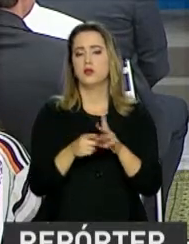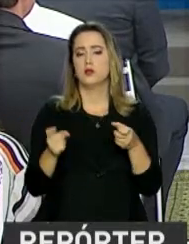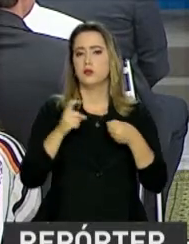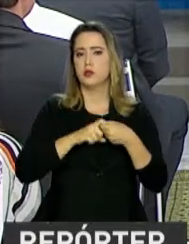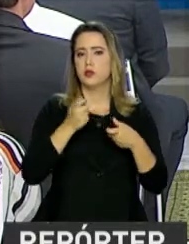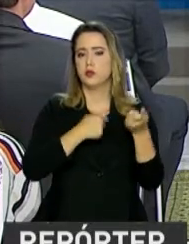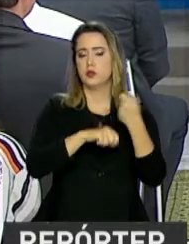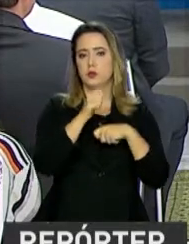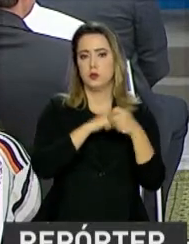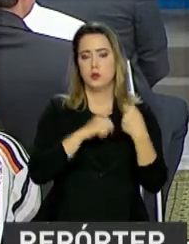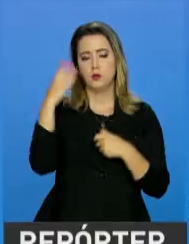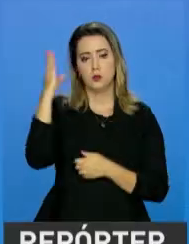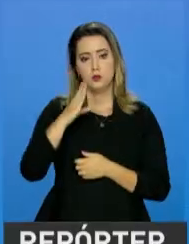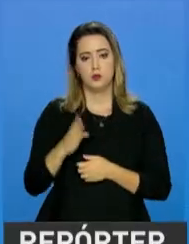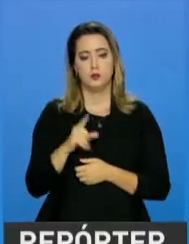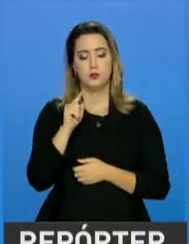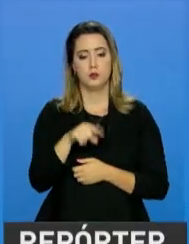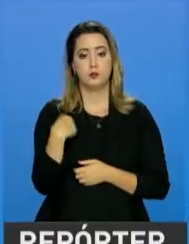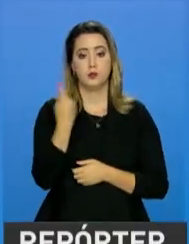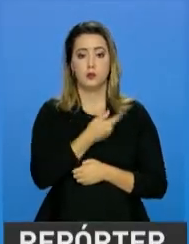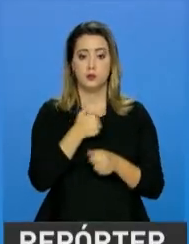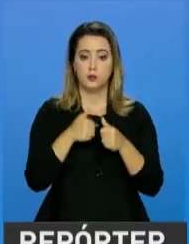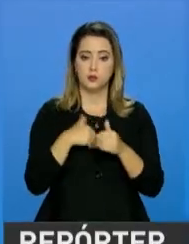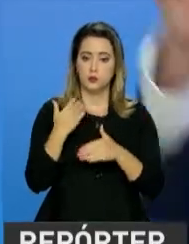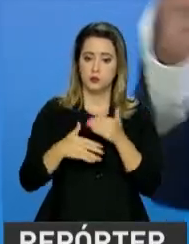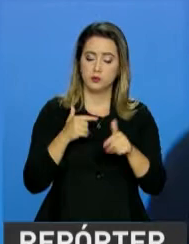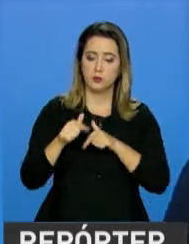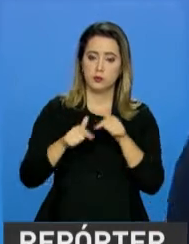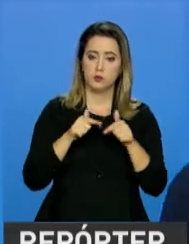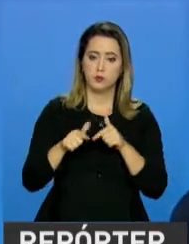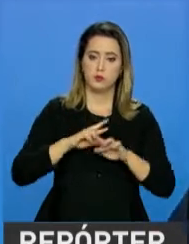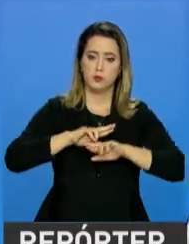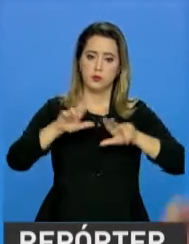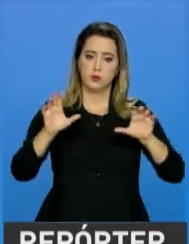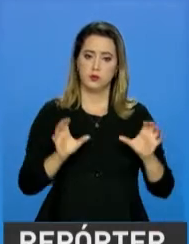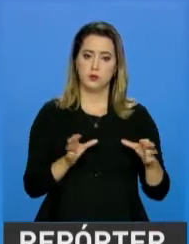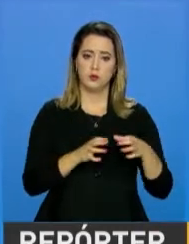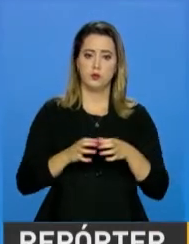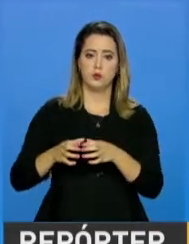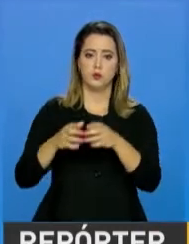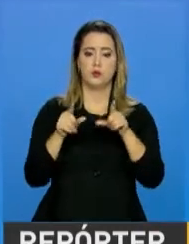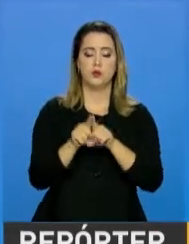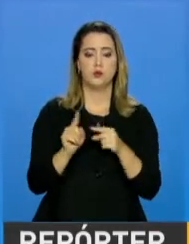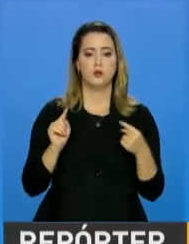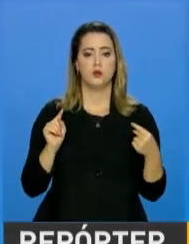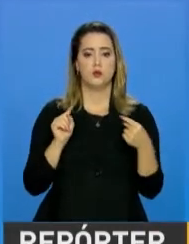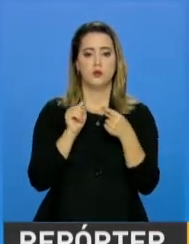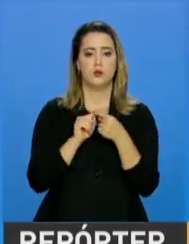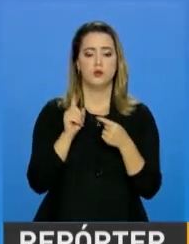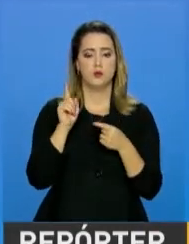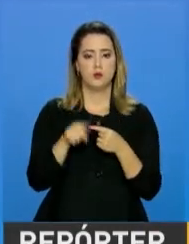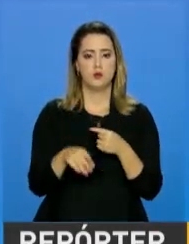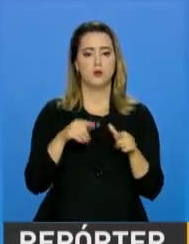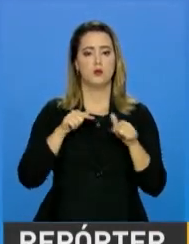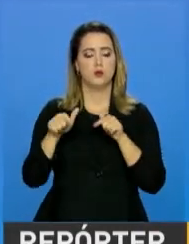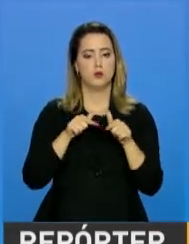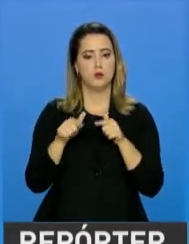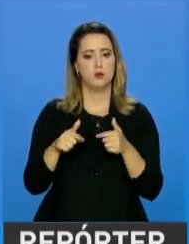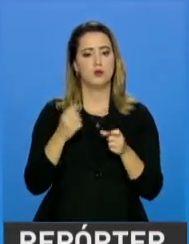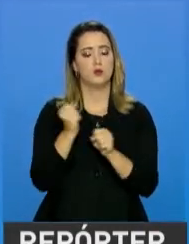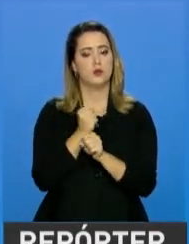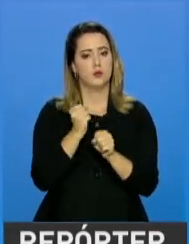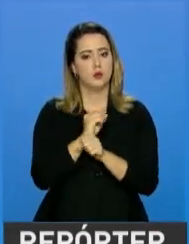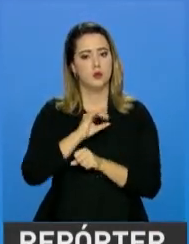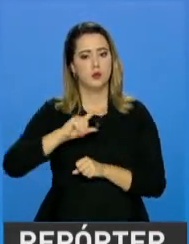da economia brasileira estamos trabalhando intensamente várias coisas referentes ao mercado da construção